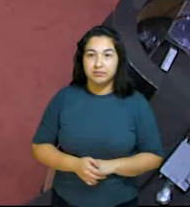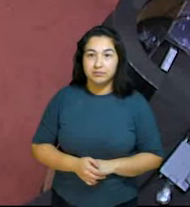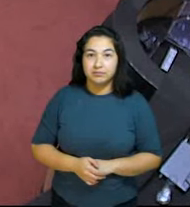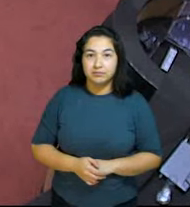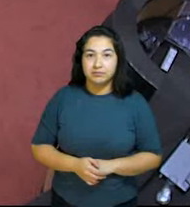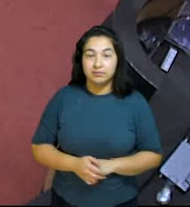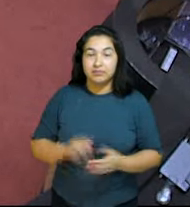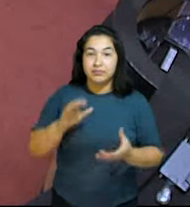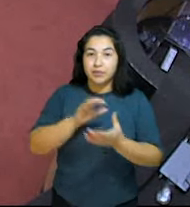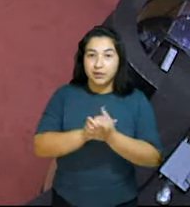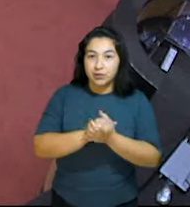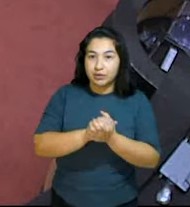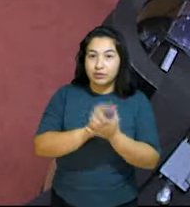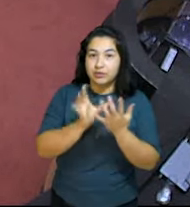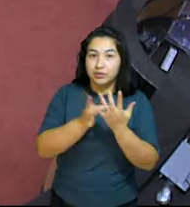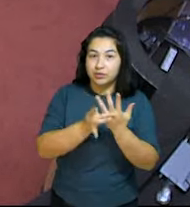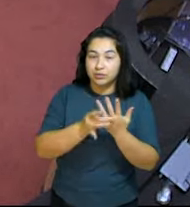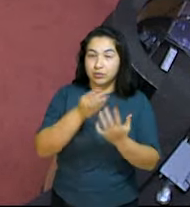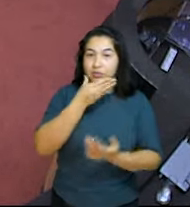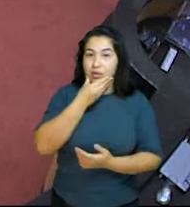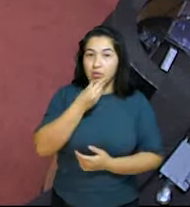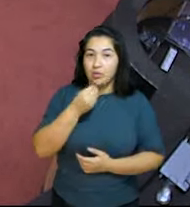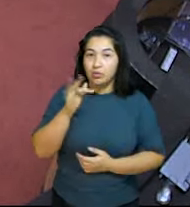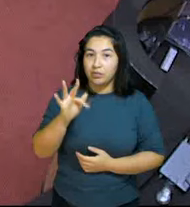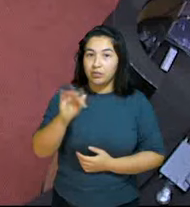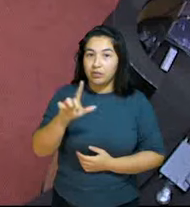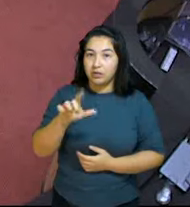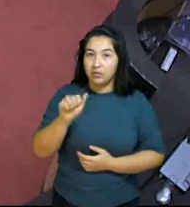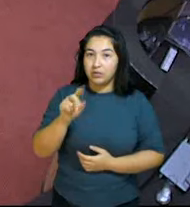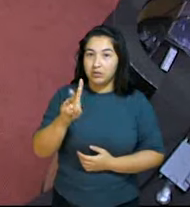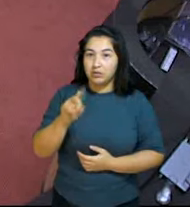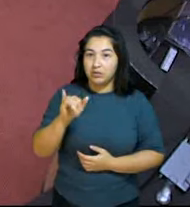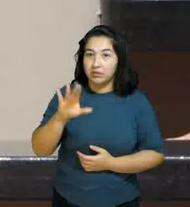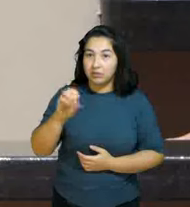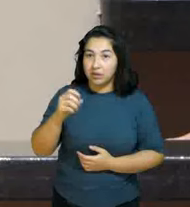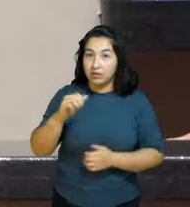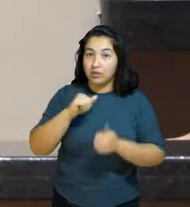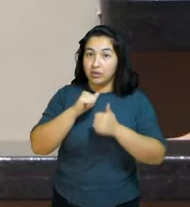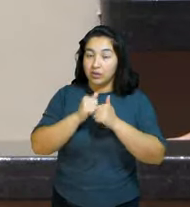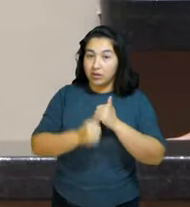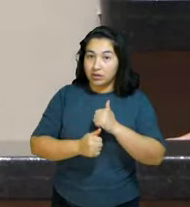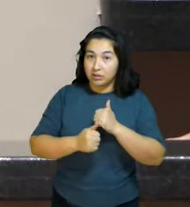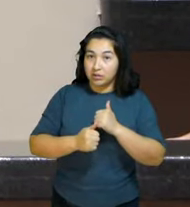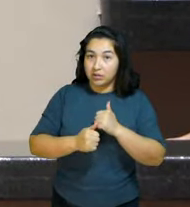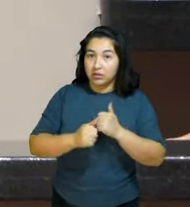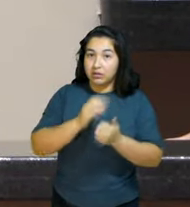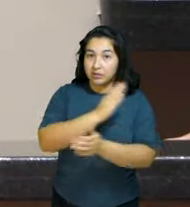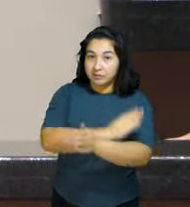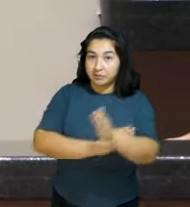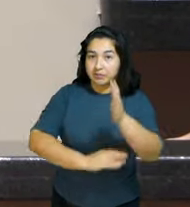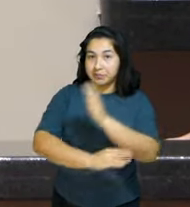Esposa do Flávio, atleta paralímpico, referência nacional e internacional.